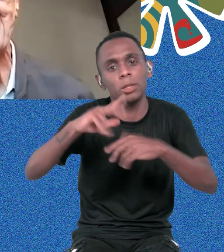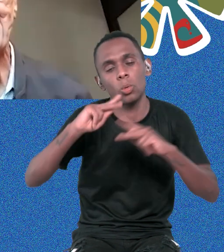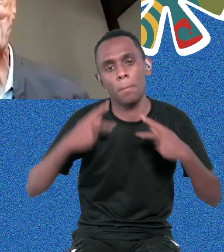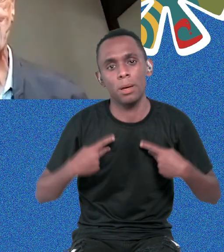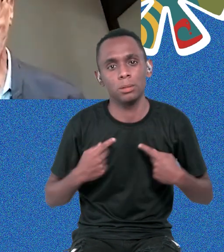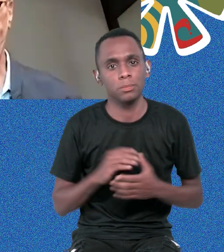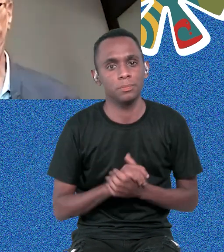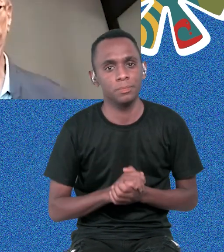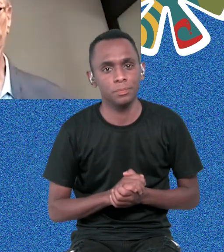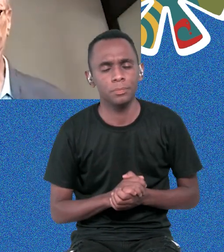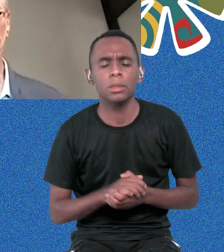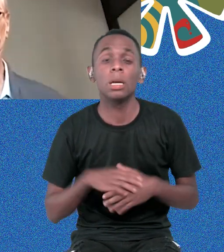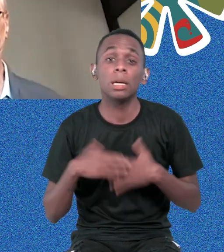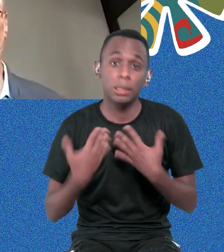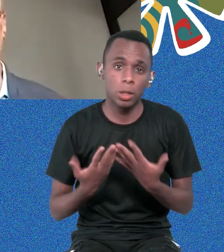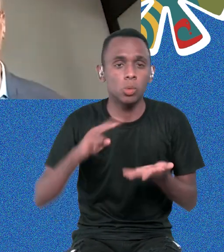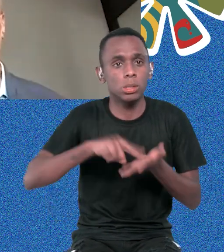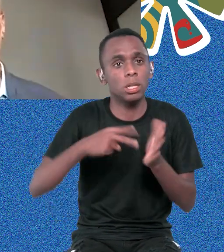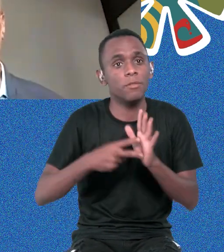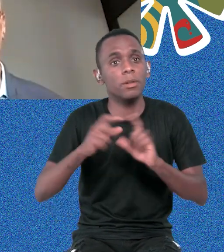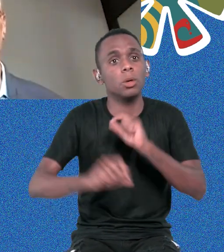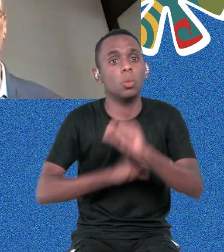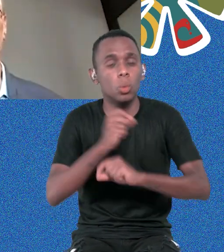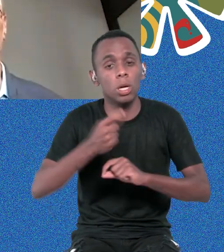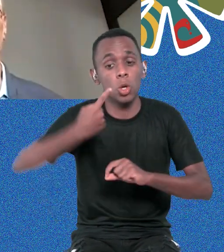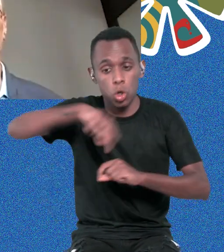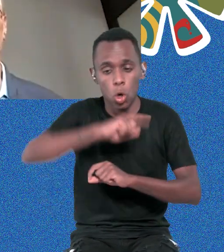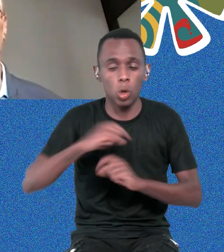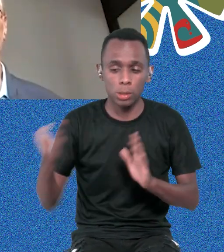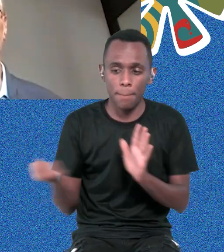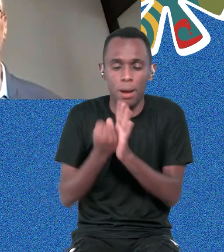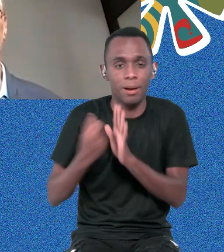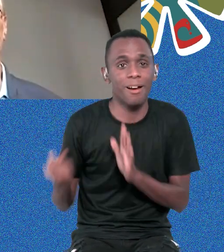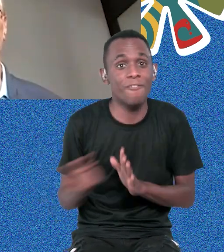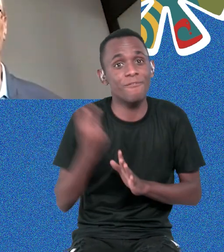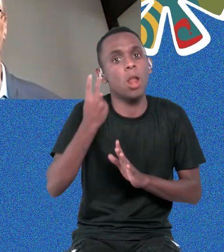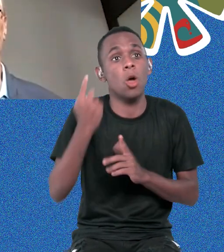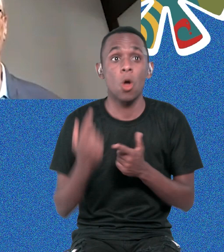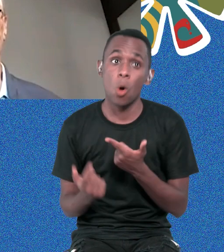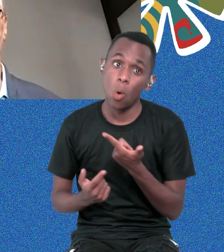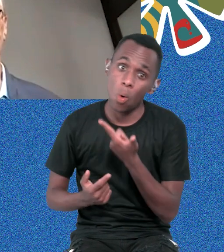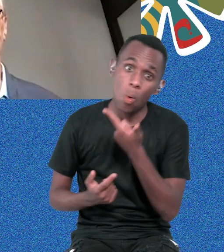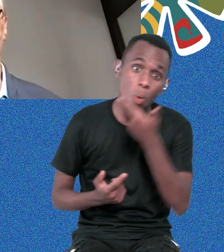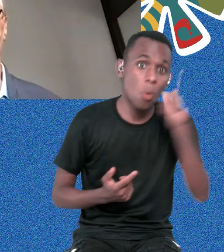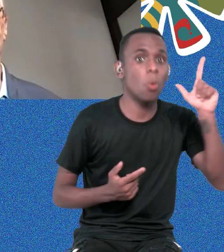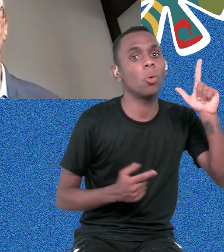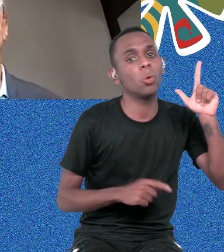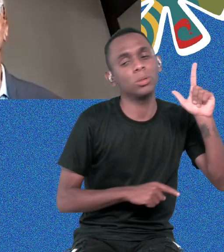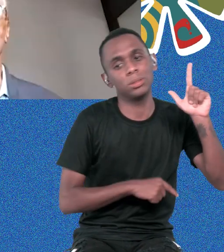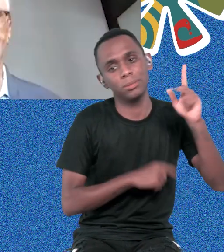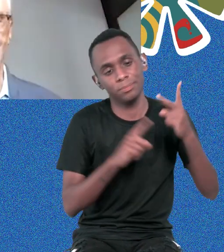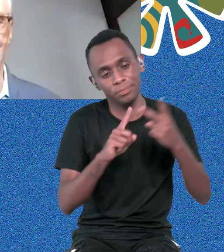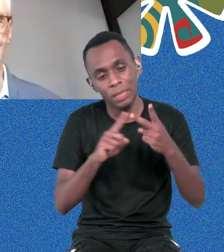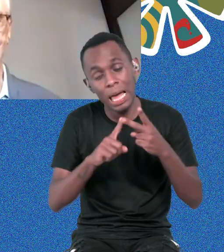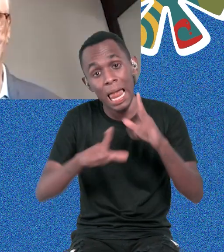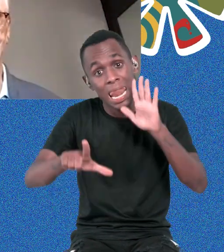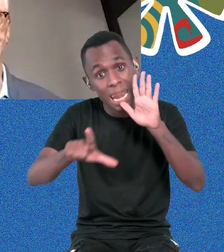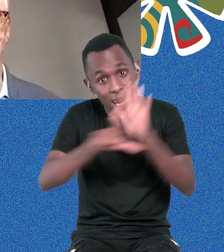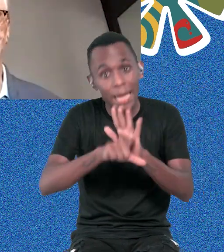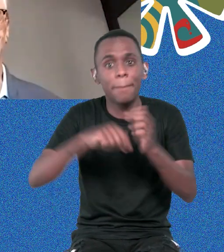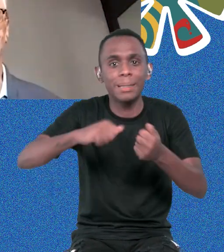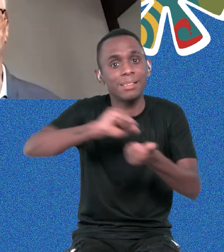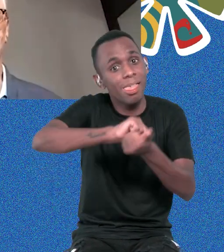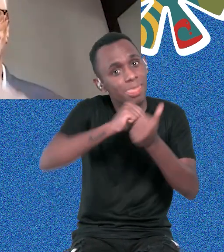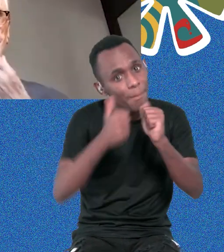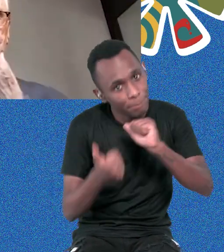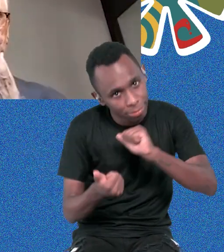humana. Ou seja, o nosso patrimônio é outro, a nossa legislação, ela